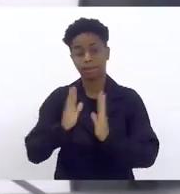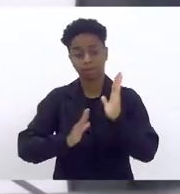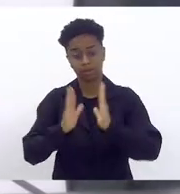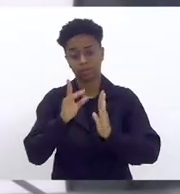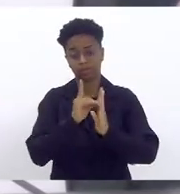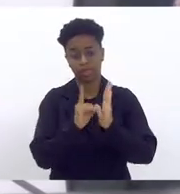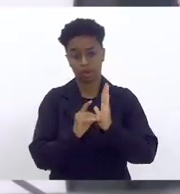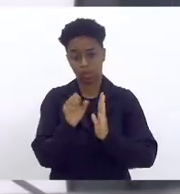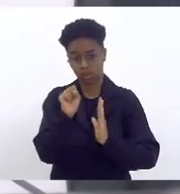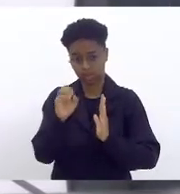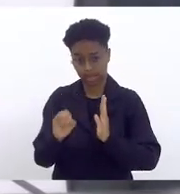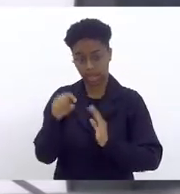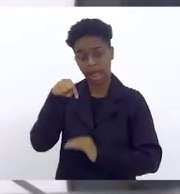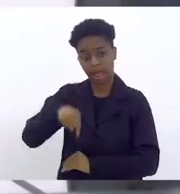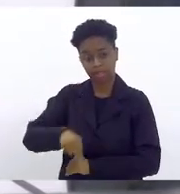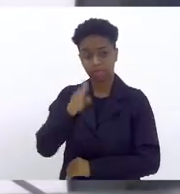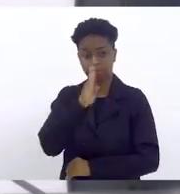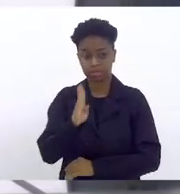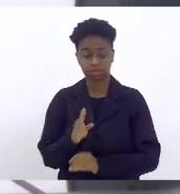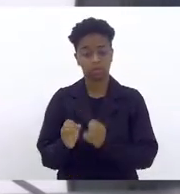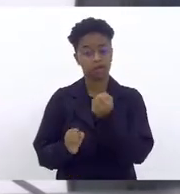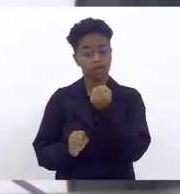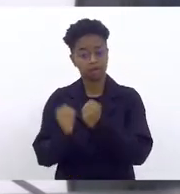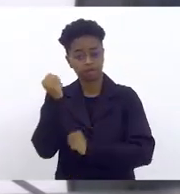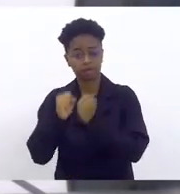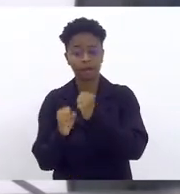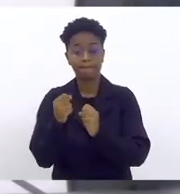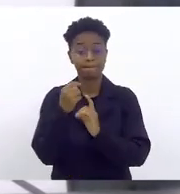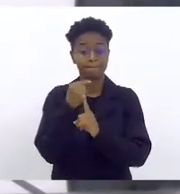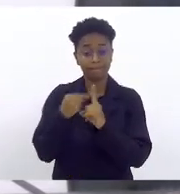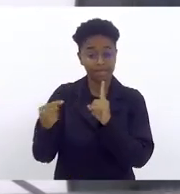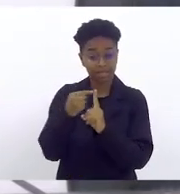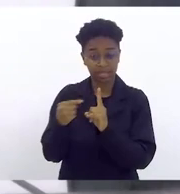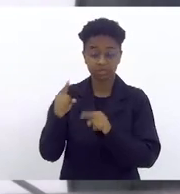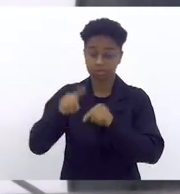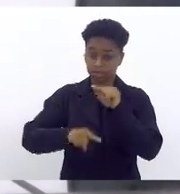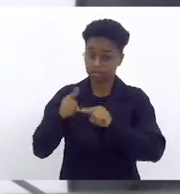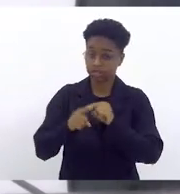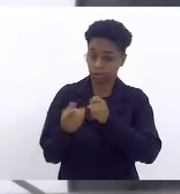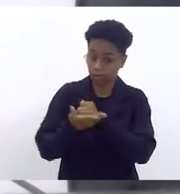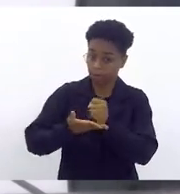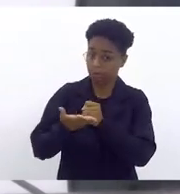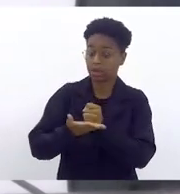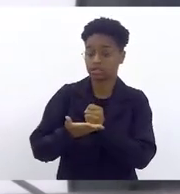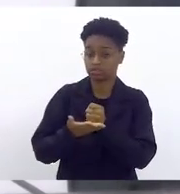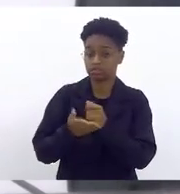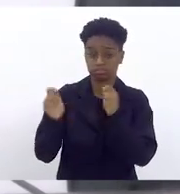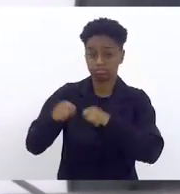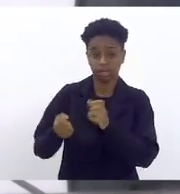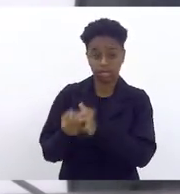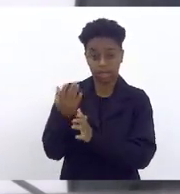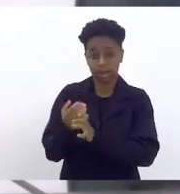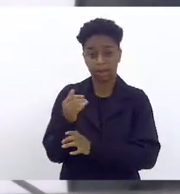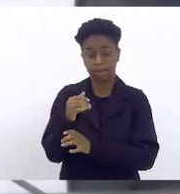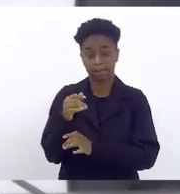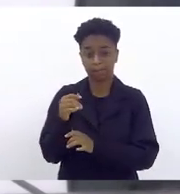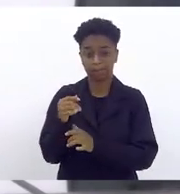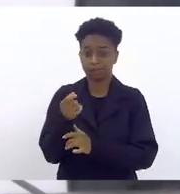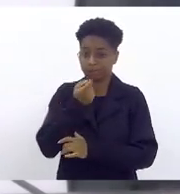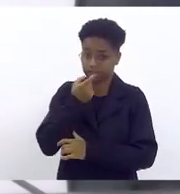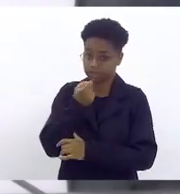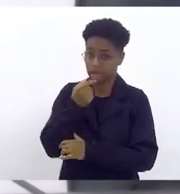o Brasil produzia cerca de Metade dos insumos necessários para a produção de medicamentos hoje a gente produz 5%